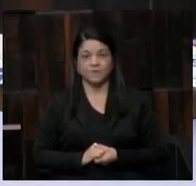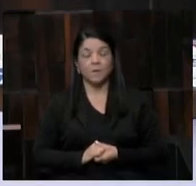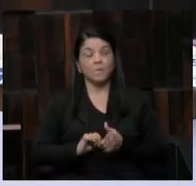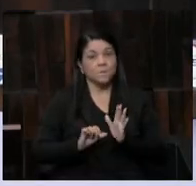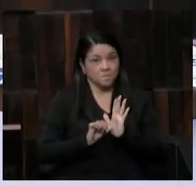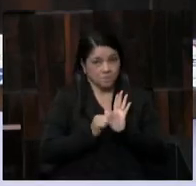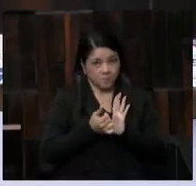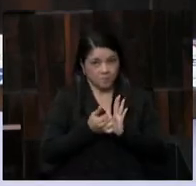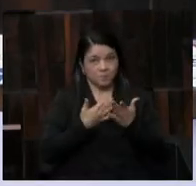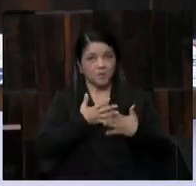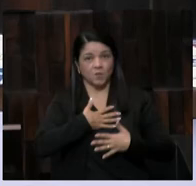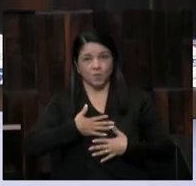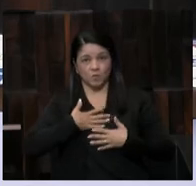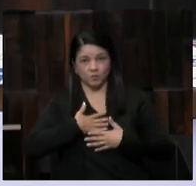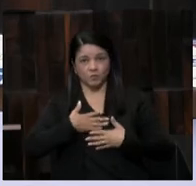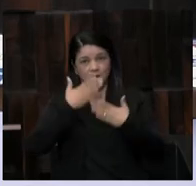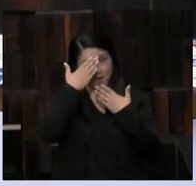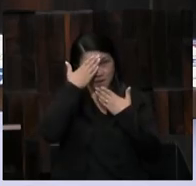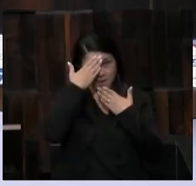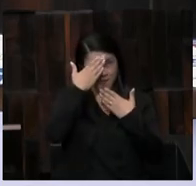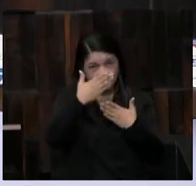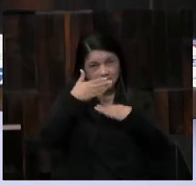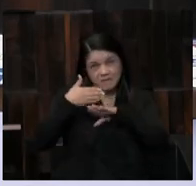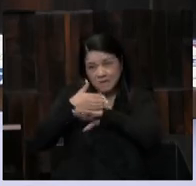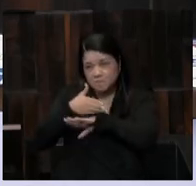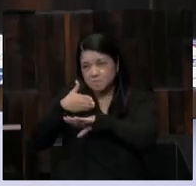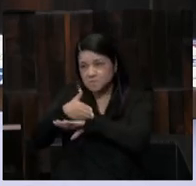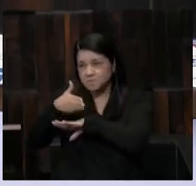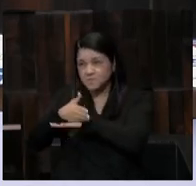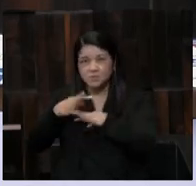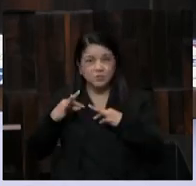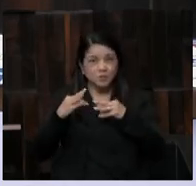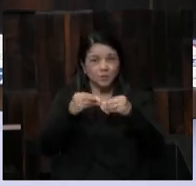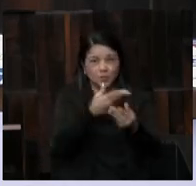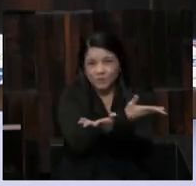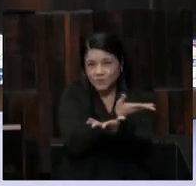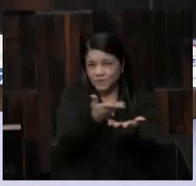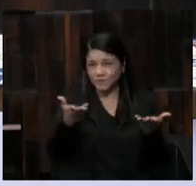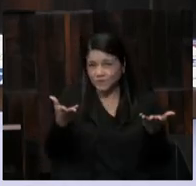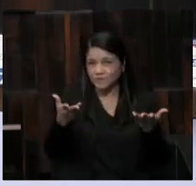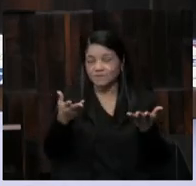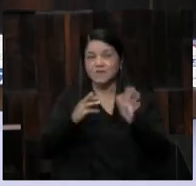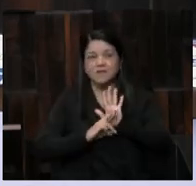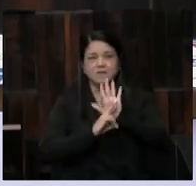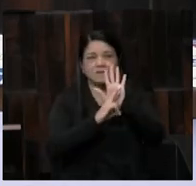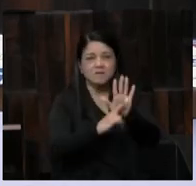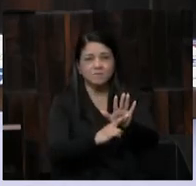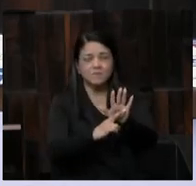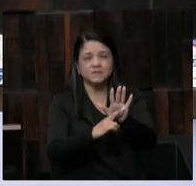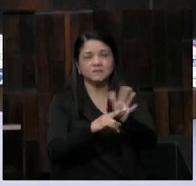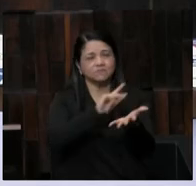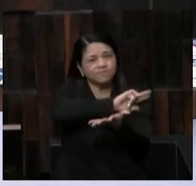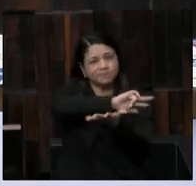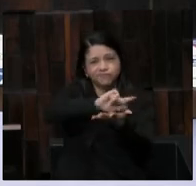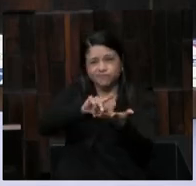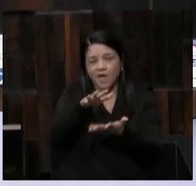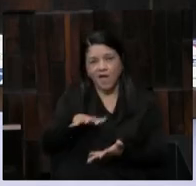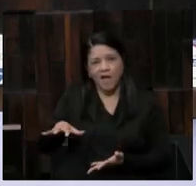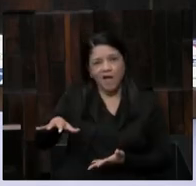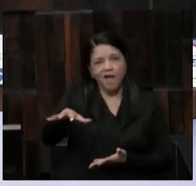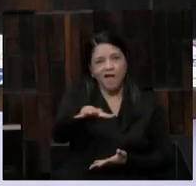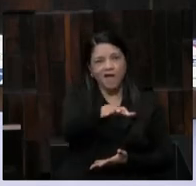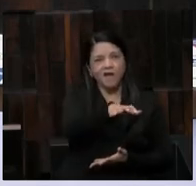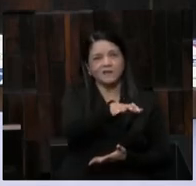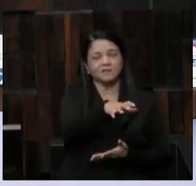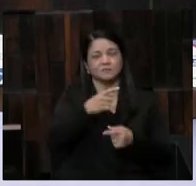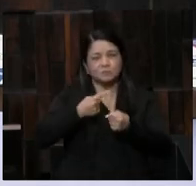primeiro, eu gostaria de agradecer a presença de todos vocês, representantes das diversas áreas,